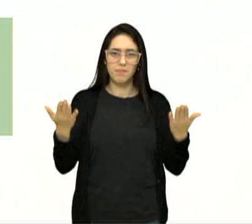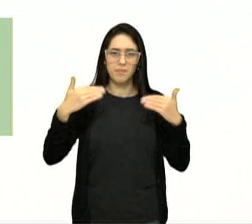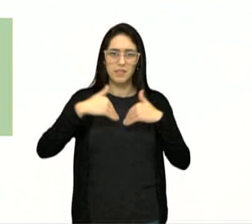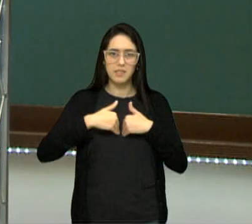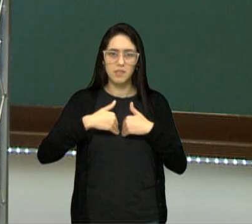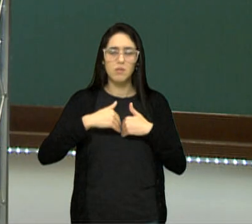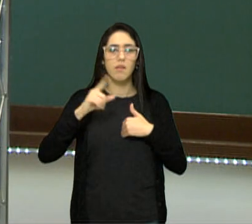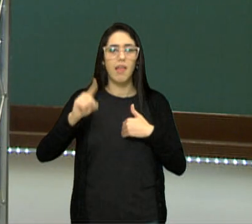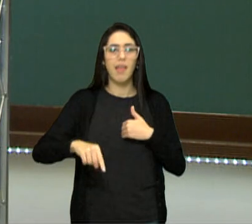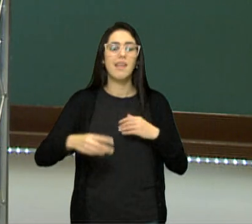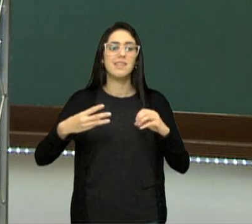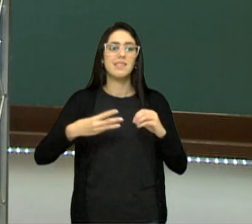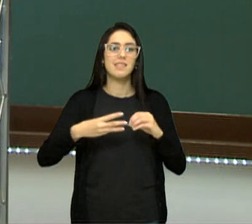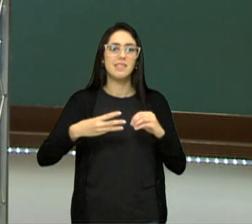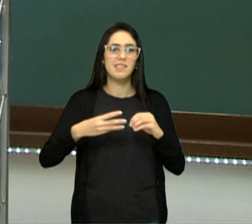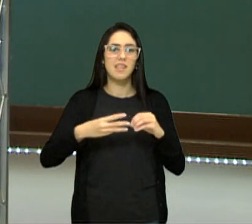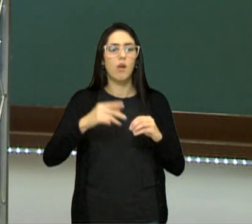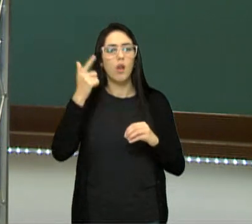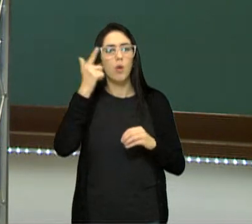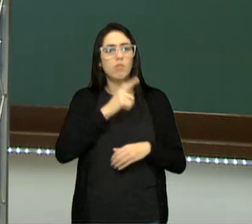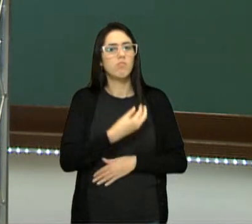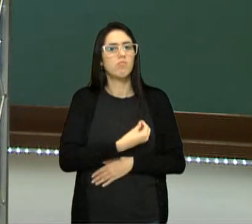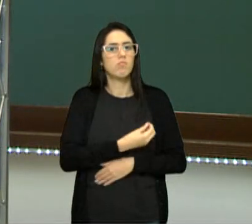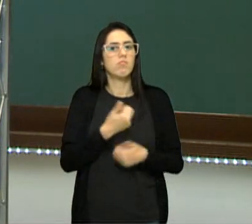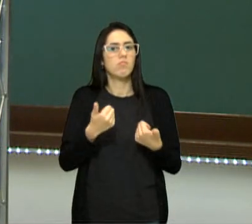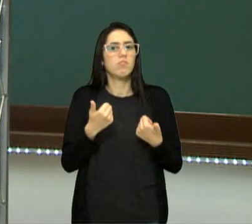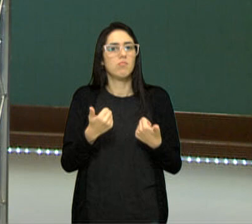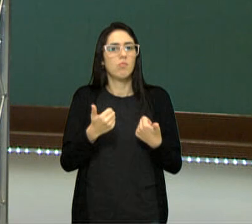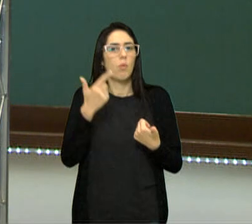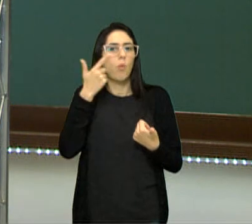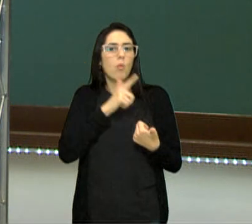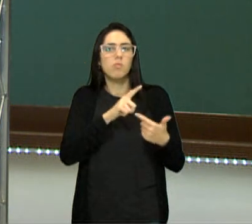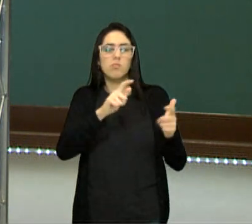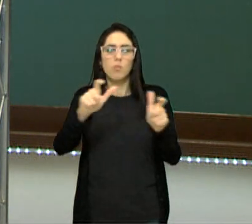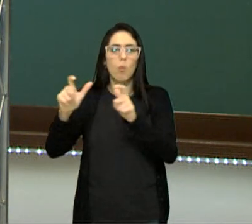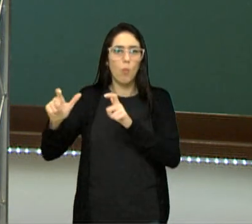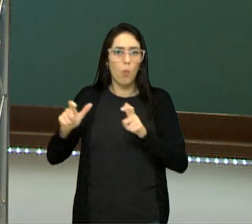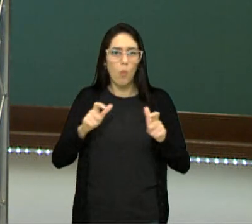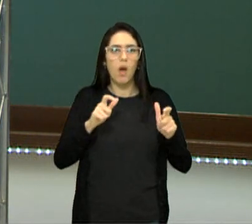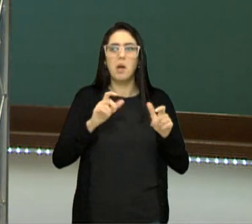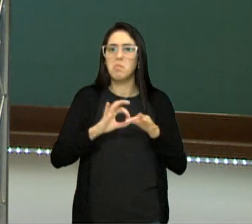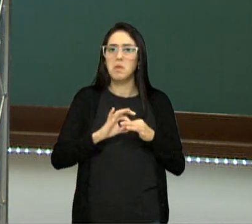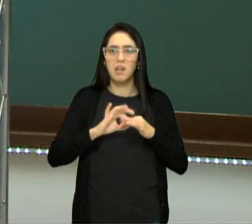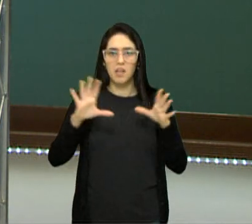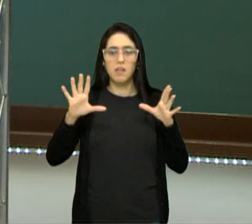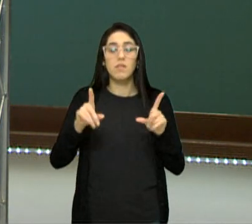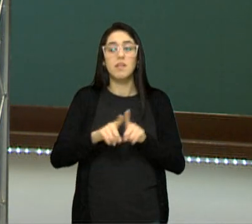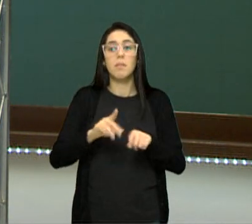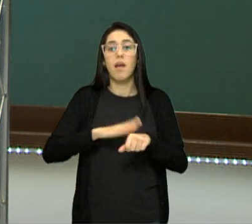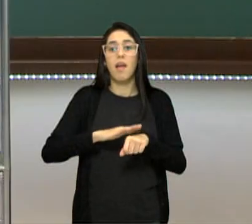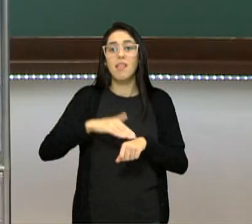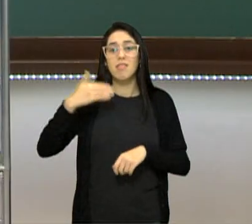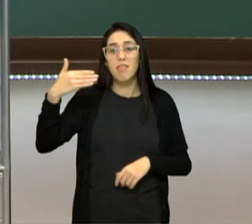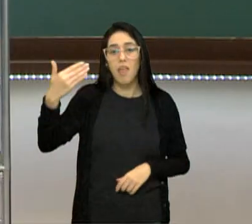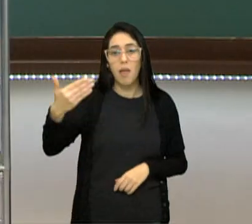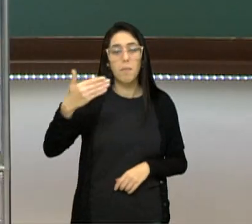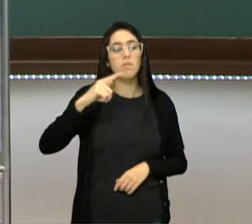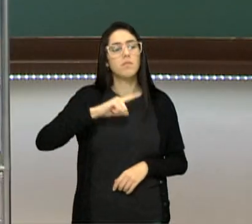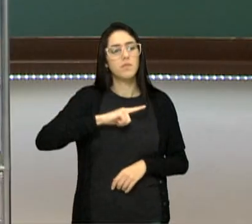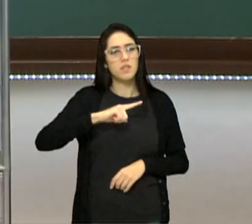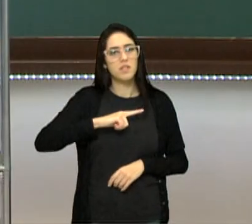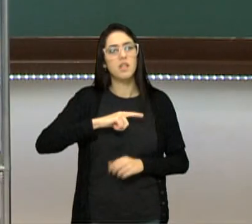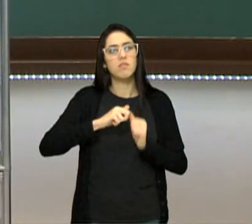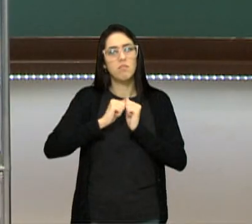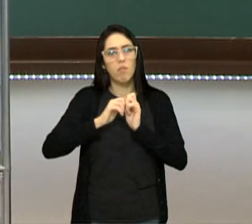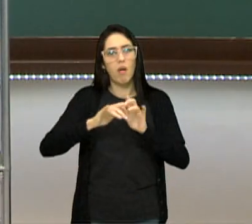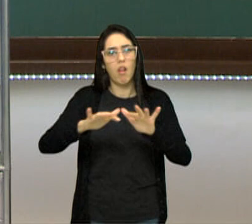Que são células resistentes capazes de sobreviverem latentes em ambientes desfavoráveis e depois de um certo tempo ele começa a